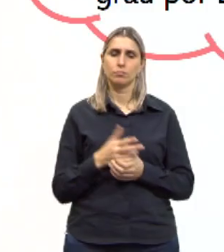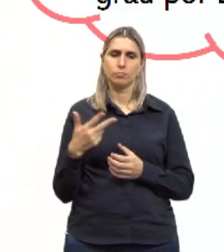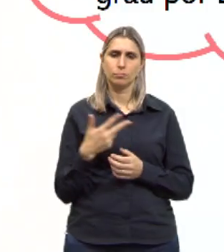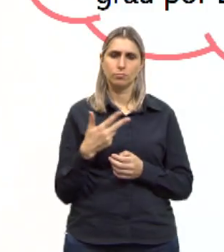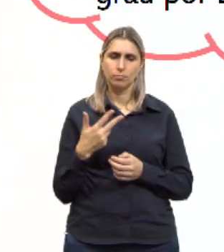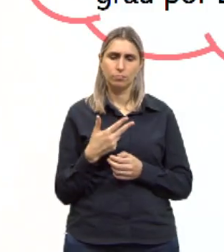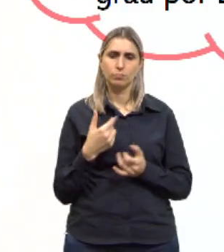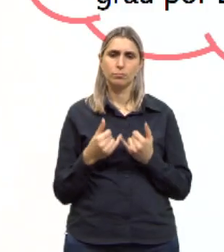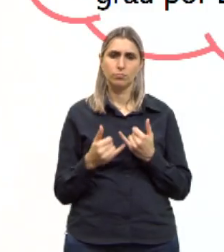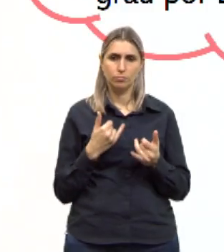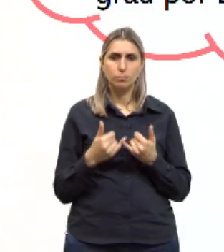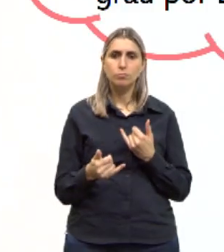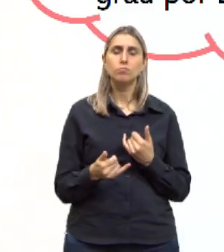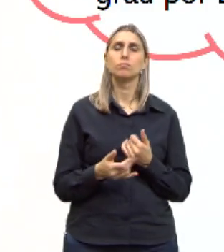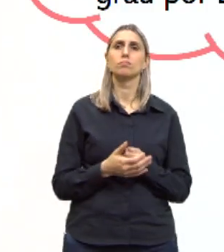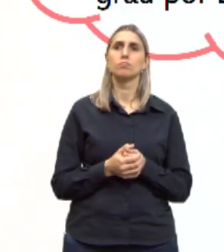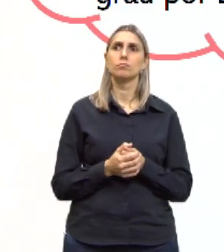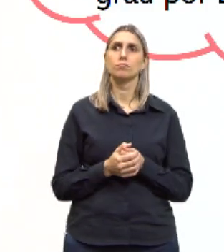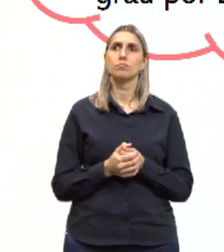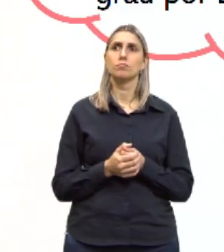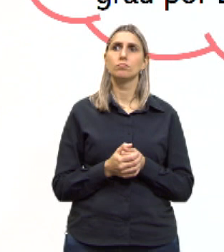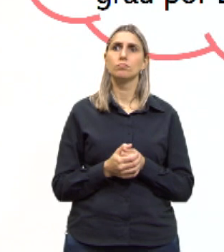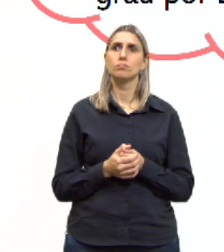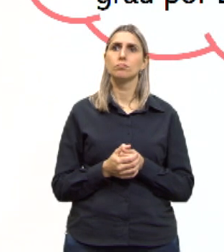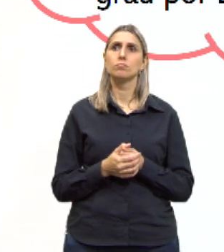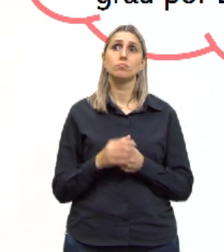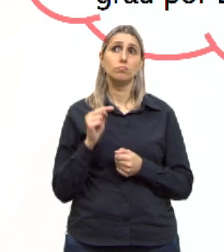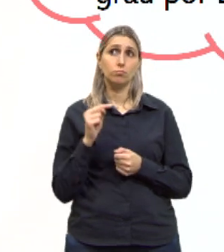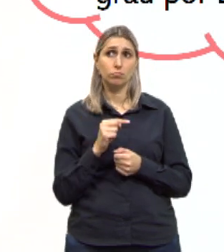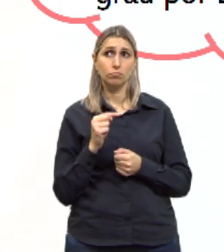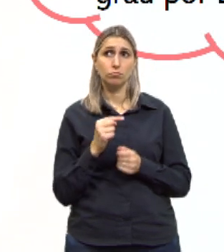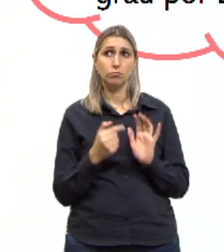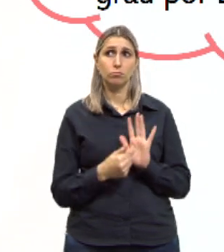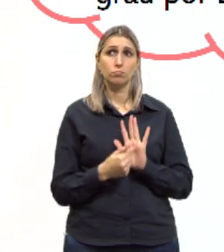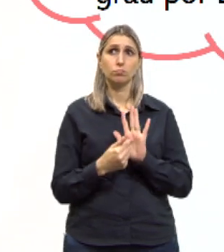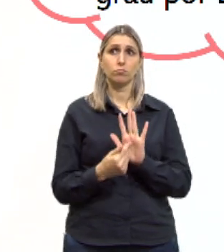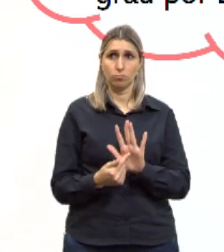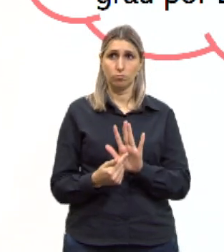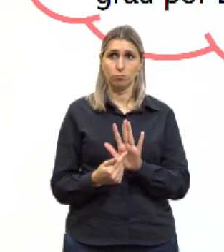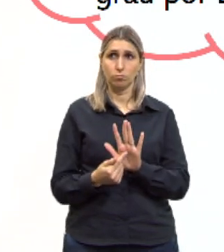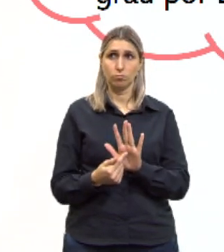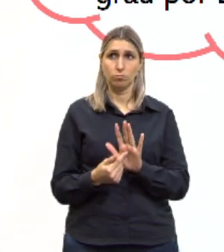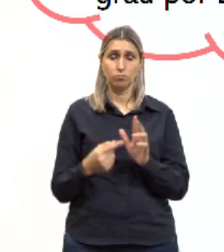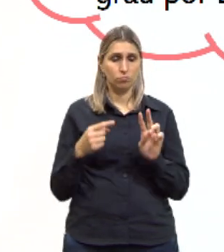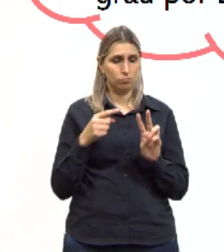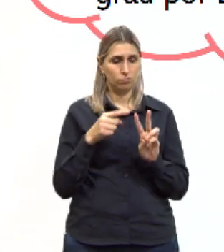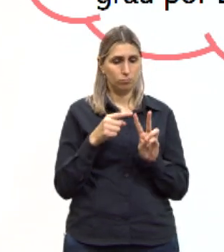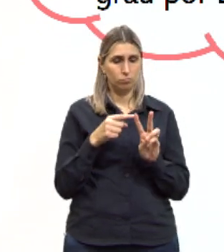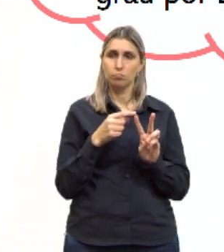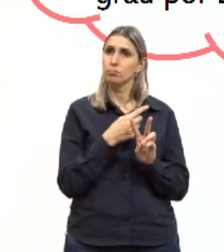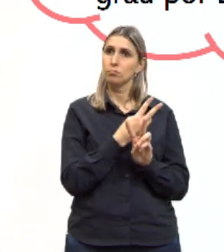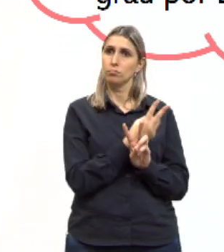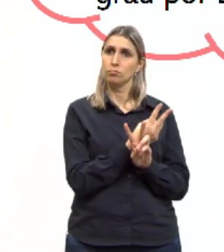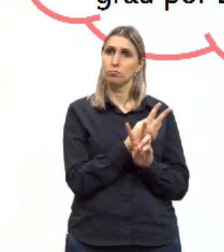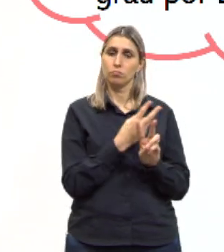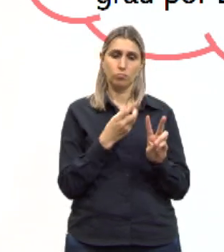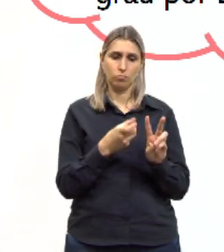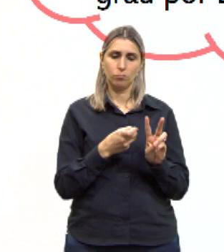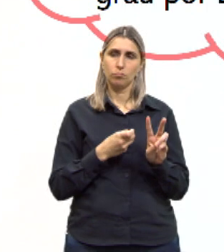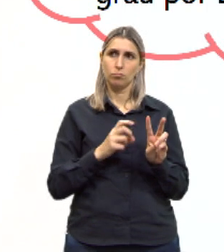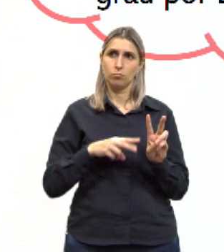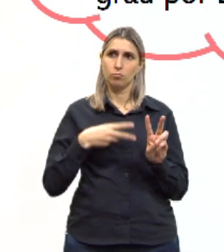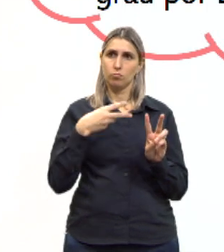Terceira situação. Ó, é uma situação que aparece para nós a raiz quadrada de x